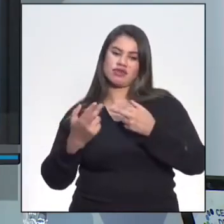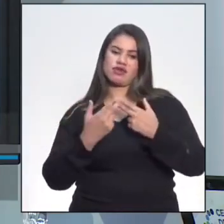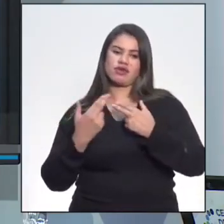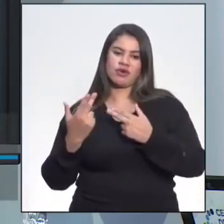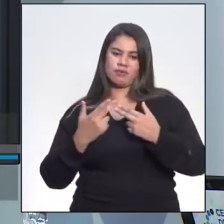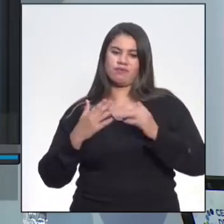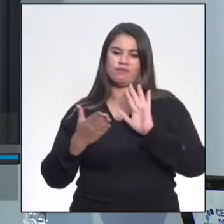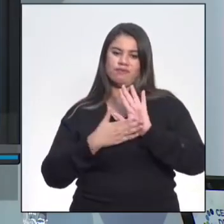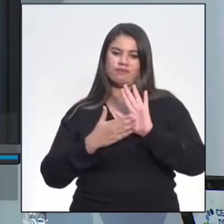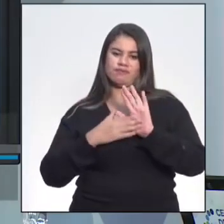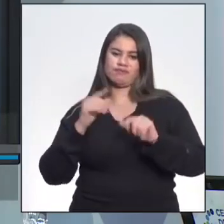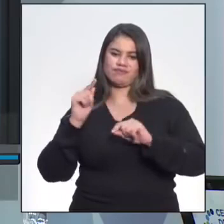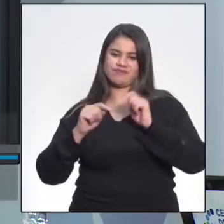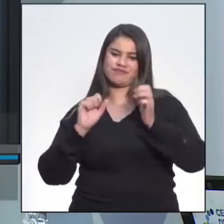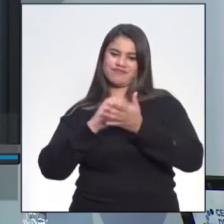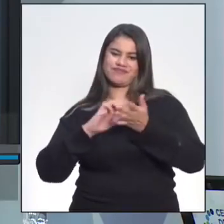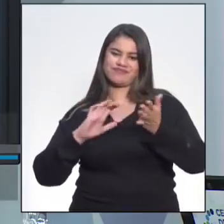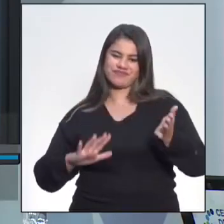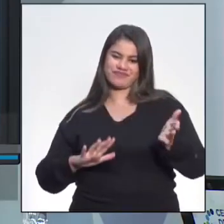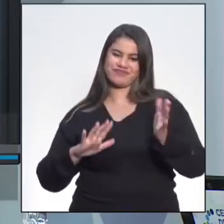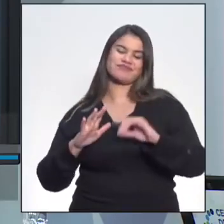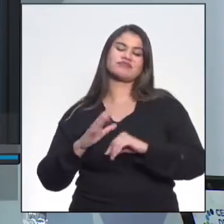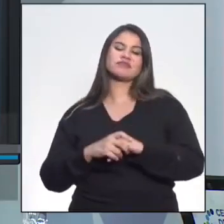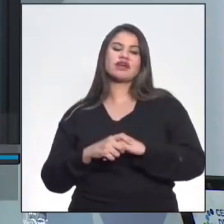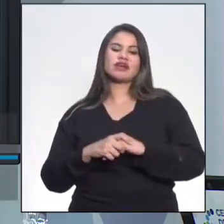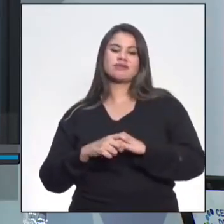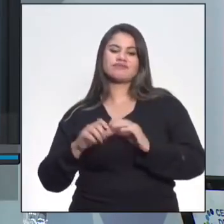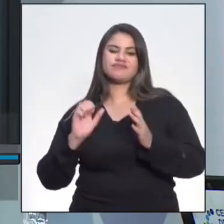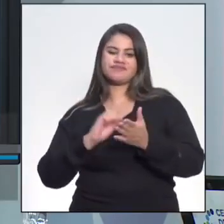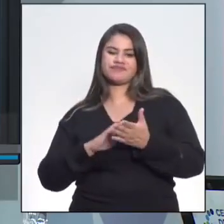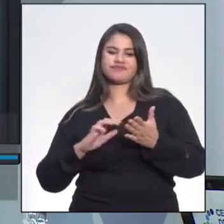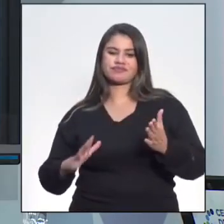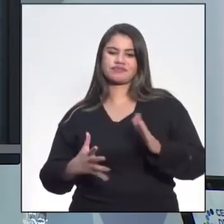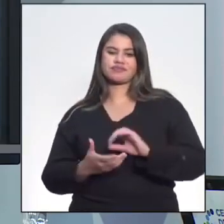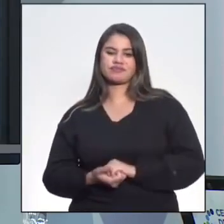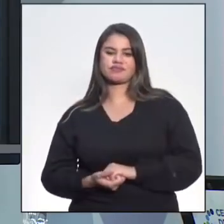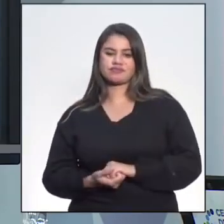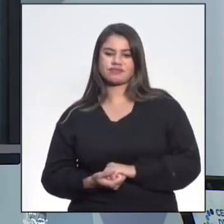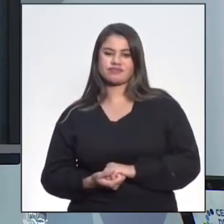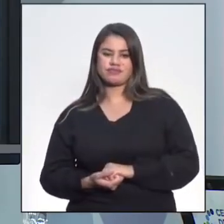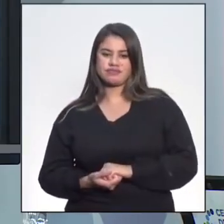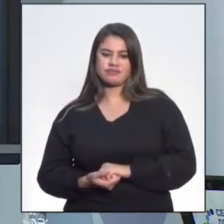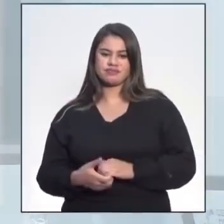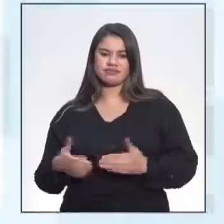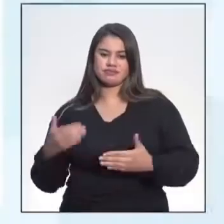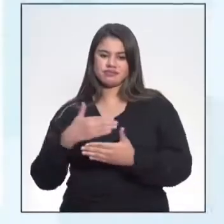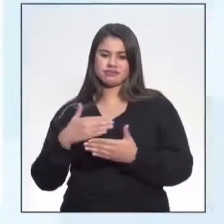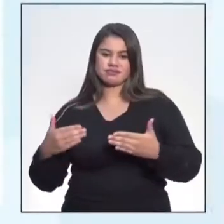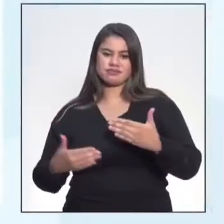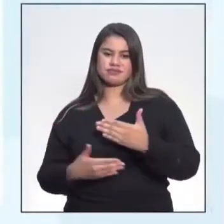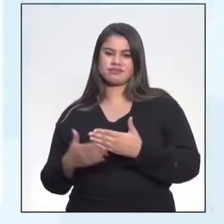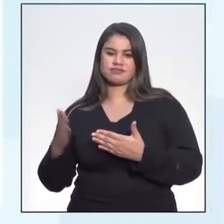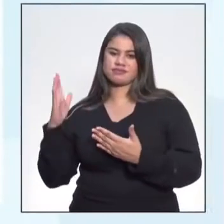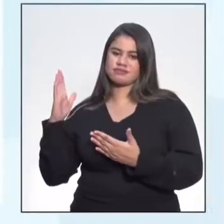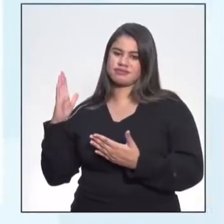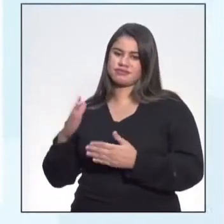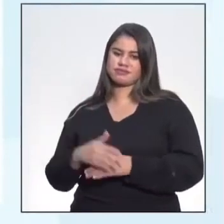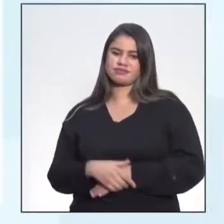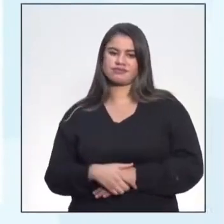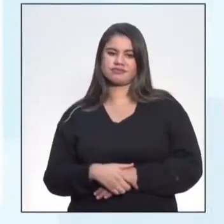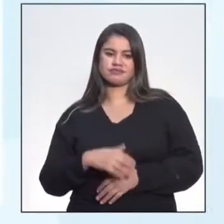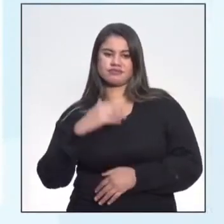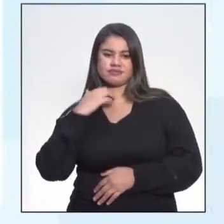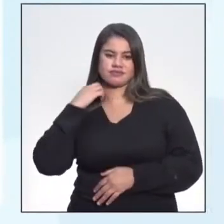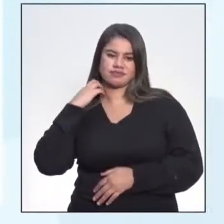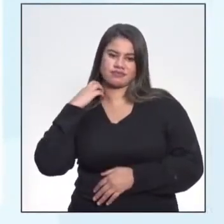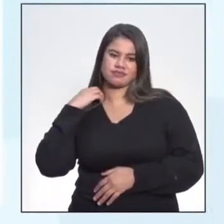eu vou propor para vocês agora? Uma atividade. Então, atividade 1 na tela, por favor. Vamos lá. Bom, faltou o